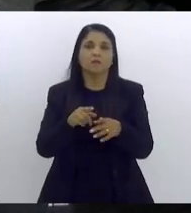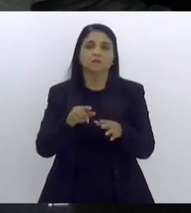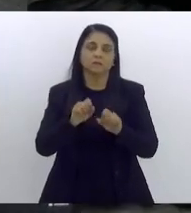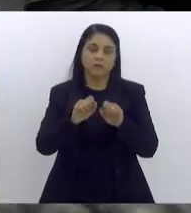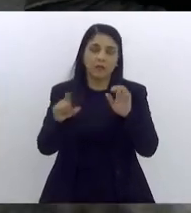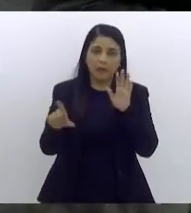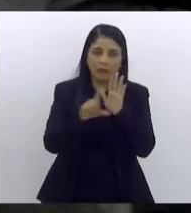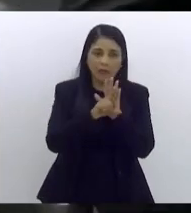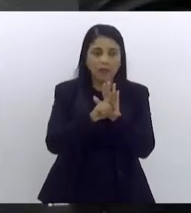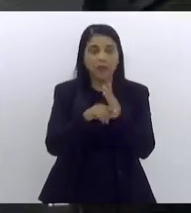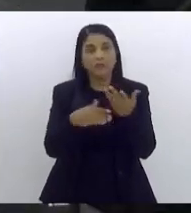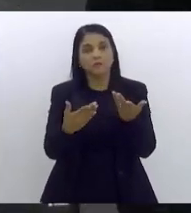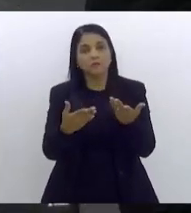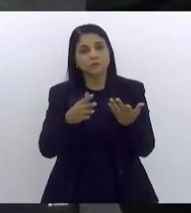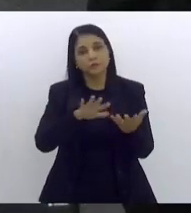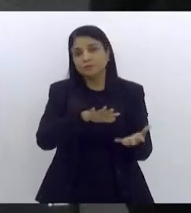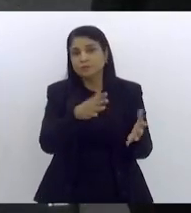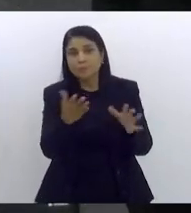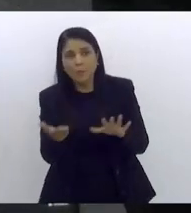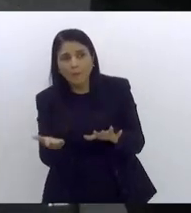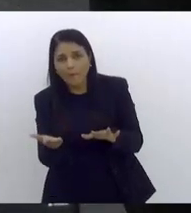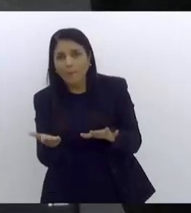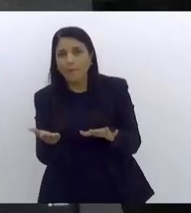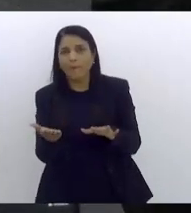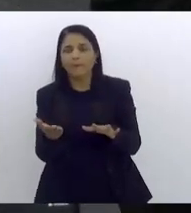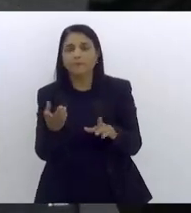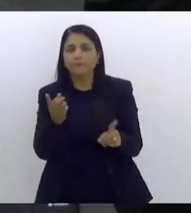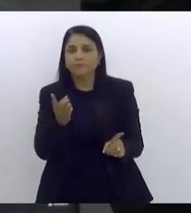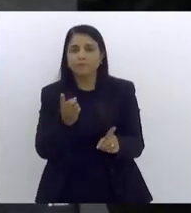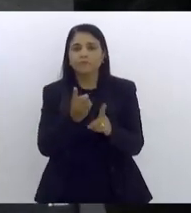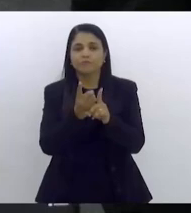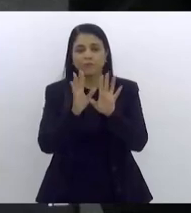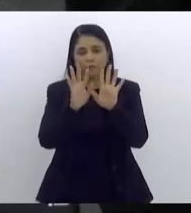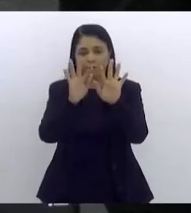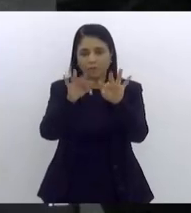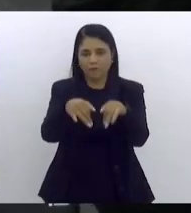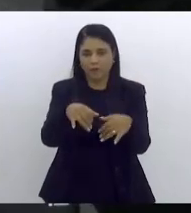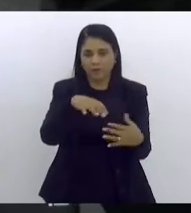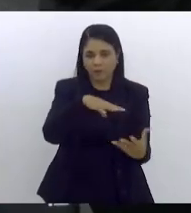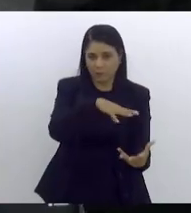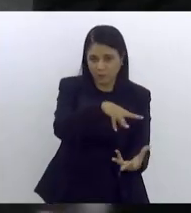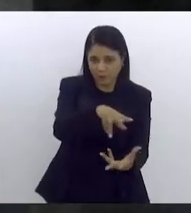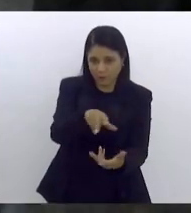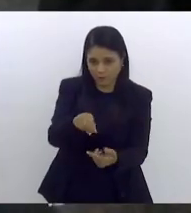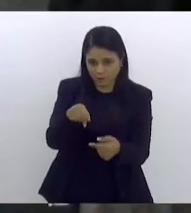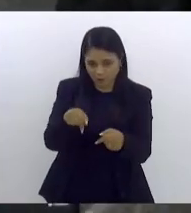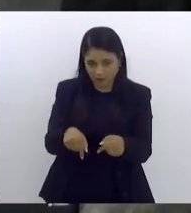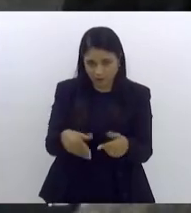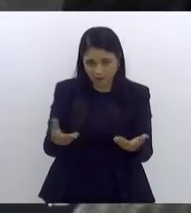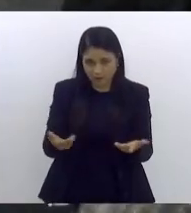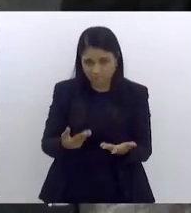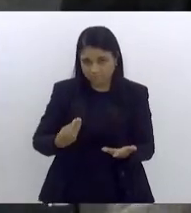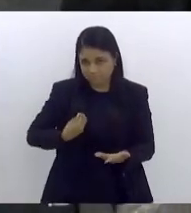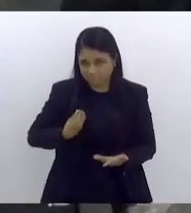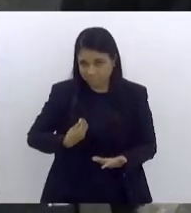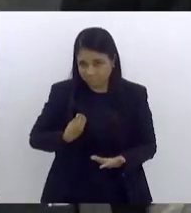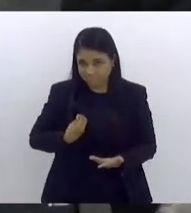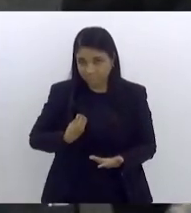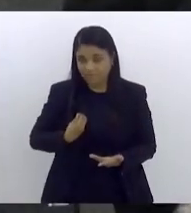vai para outro plano, quando a gente encontra o fim da vida terrena, o fim da vida material, nós possamos ter